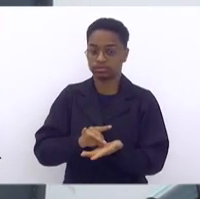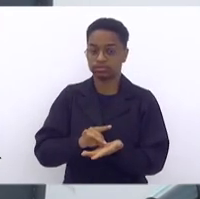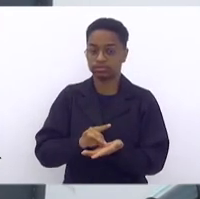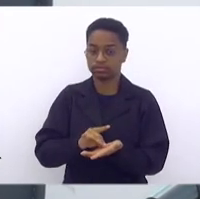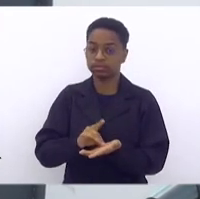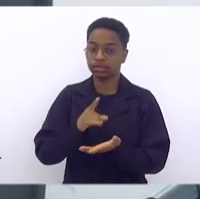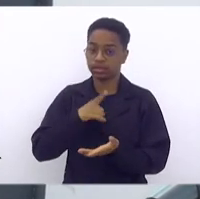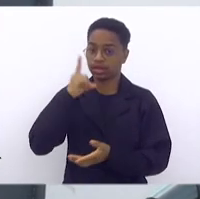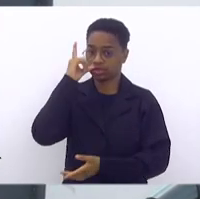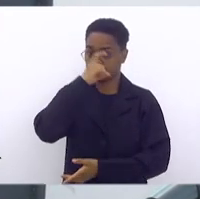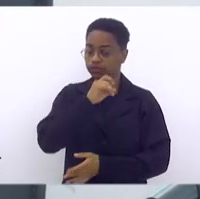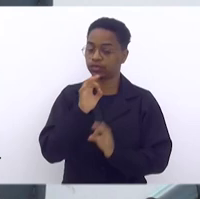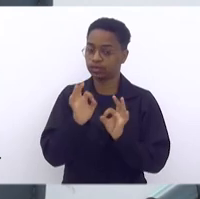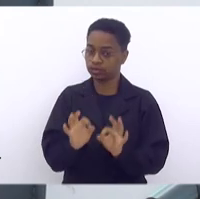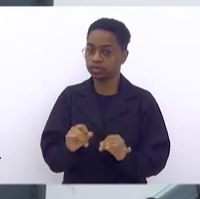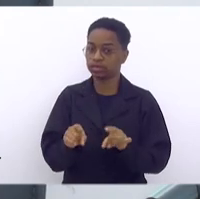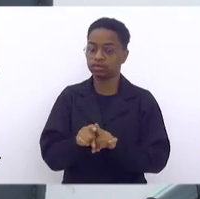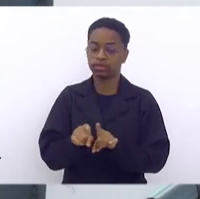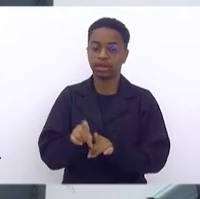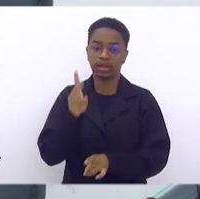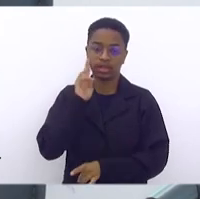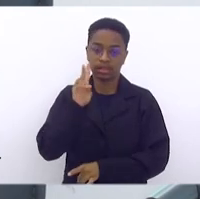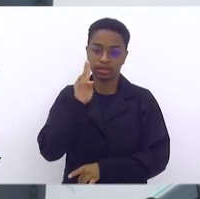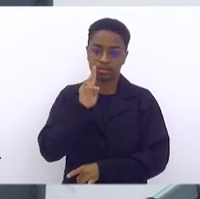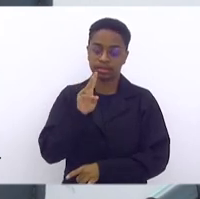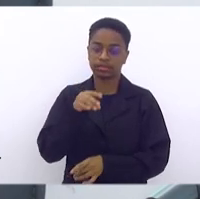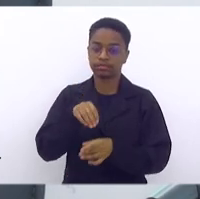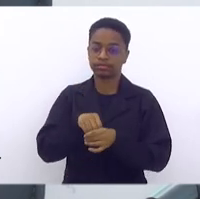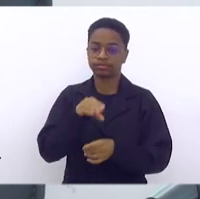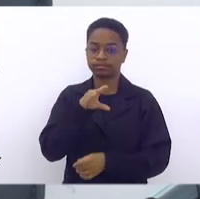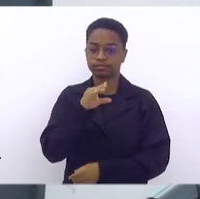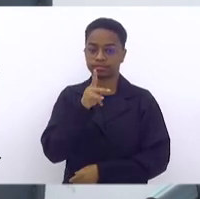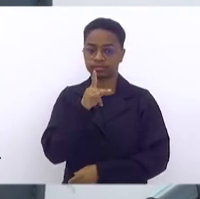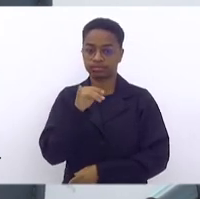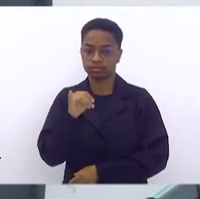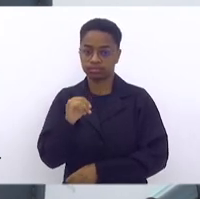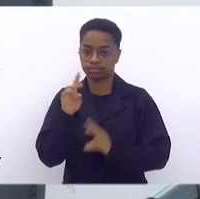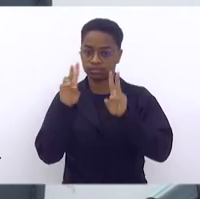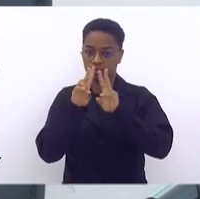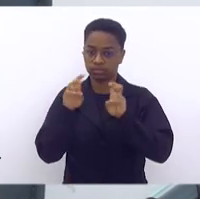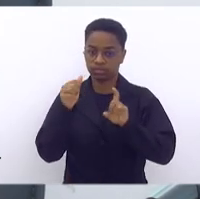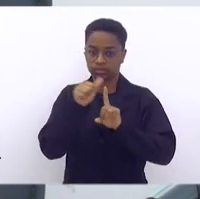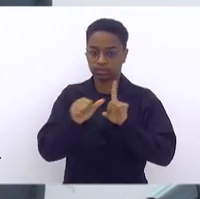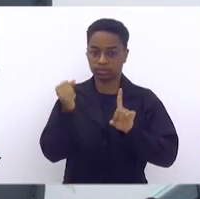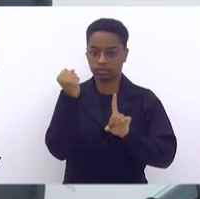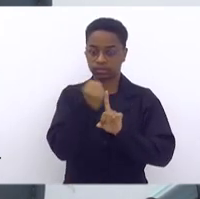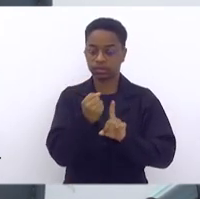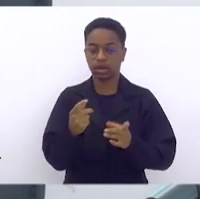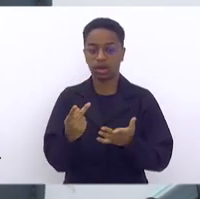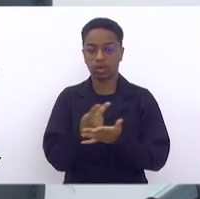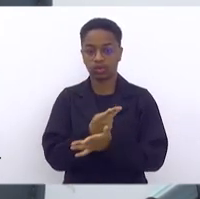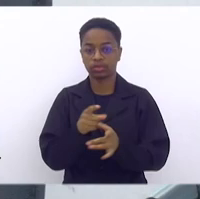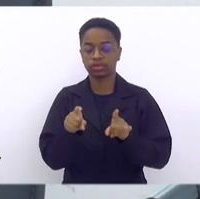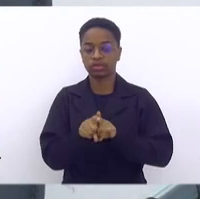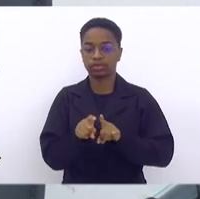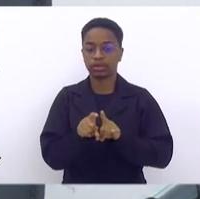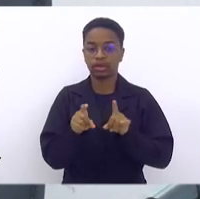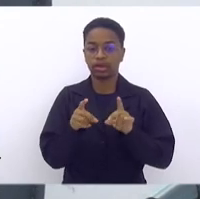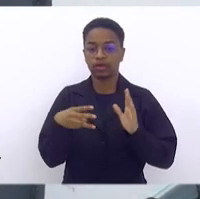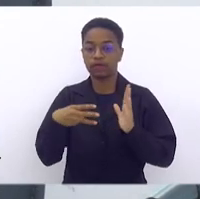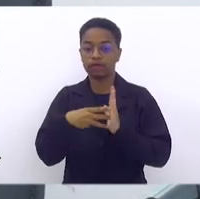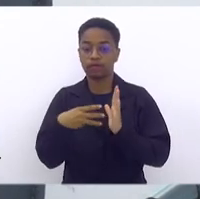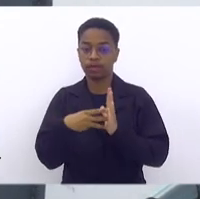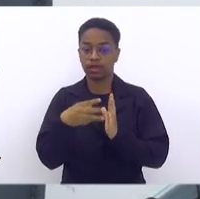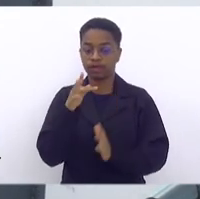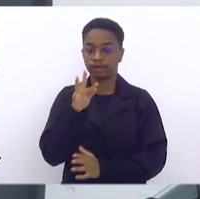essa dificuldade. Lembrar que na CPI do feminicídio surgiu a questão do formulário